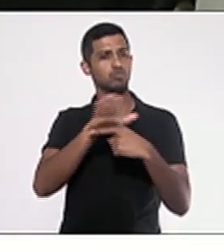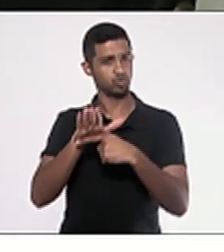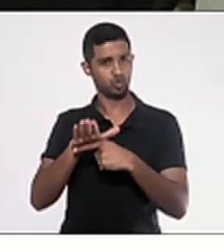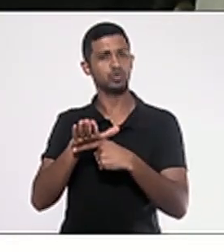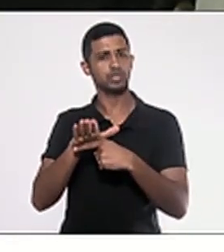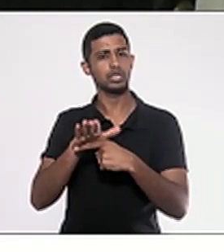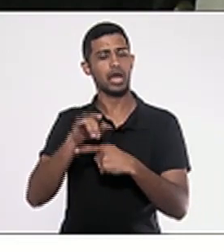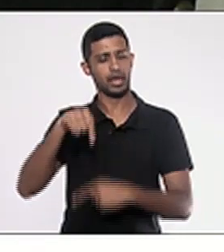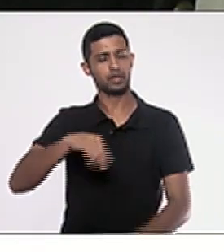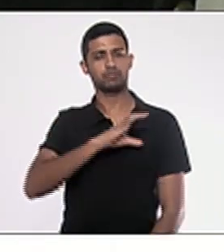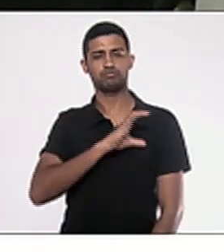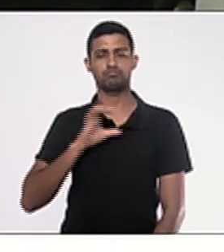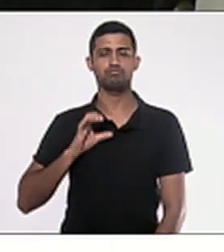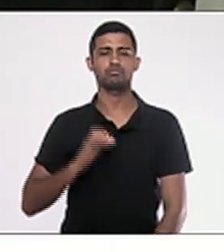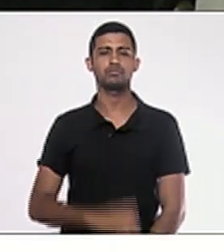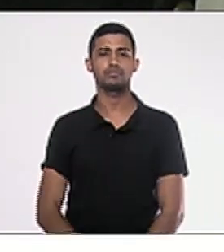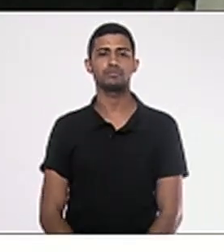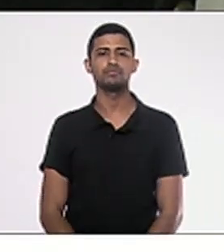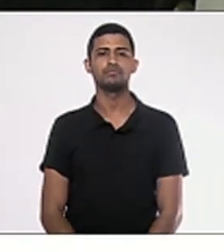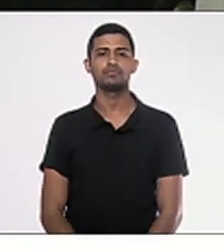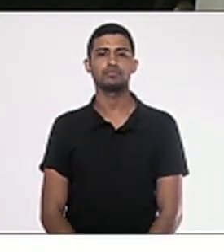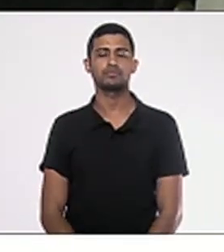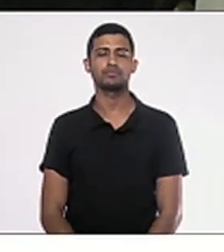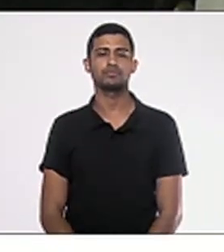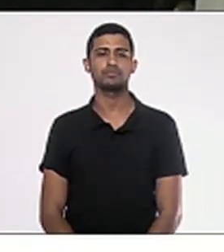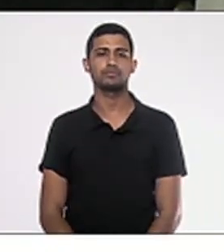colhendo comissão.